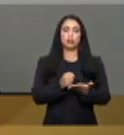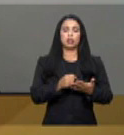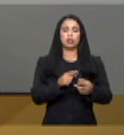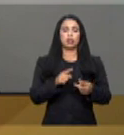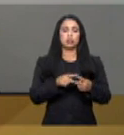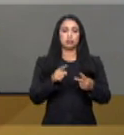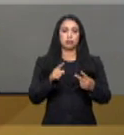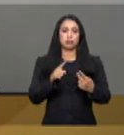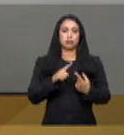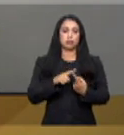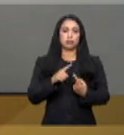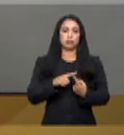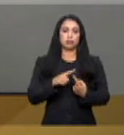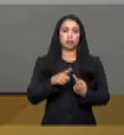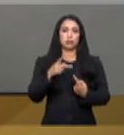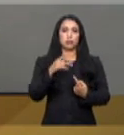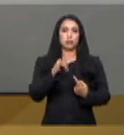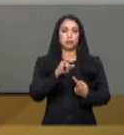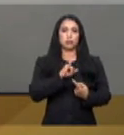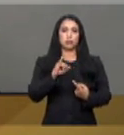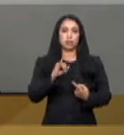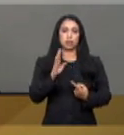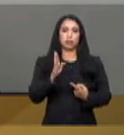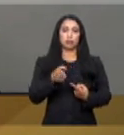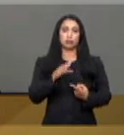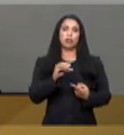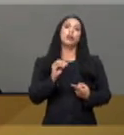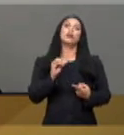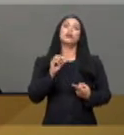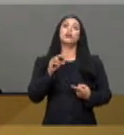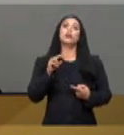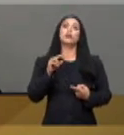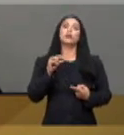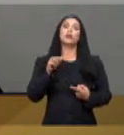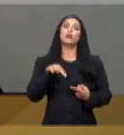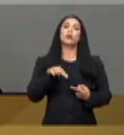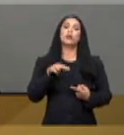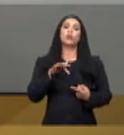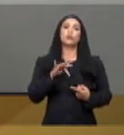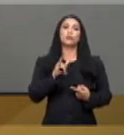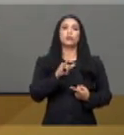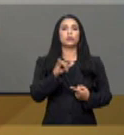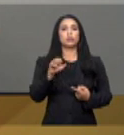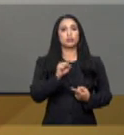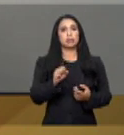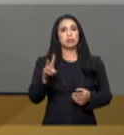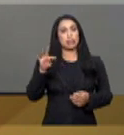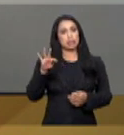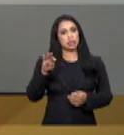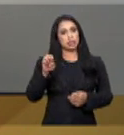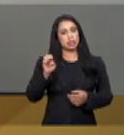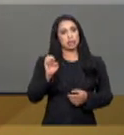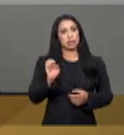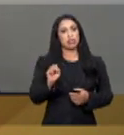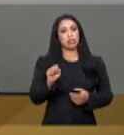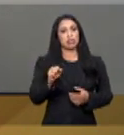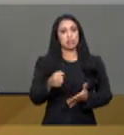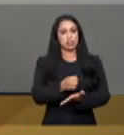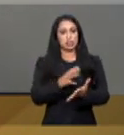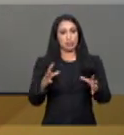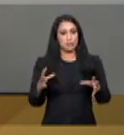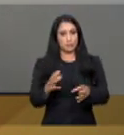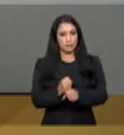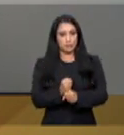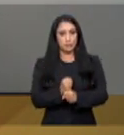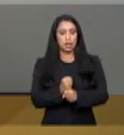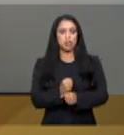E ali se põe basicamente o que foi a tese, que se excluía, portanto, da base de cálculo